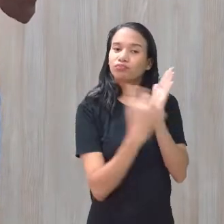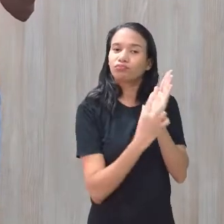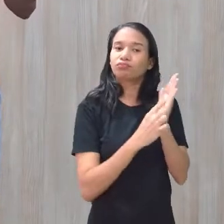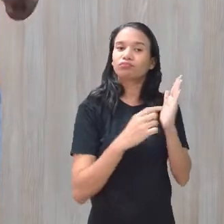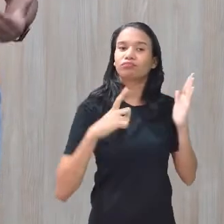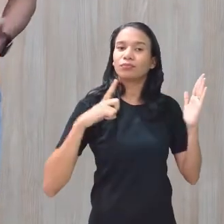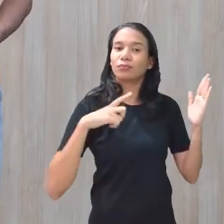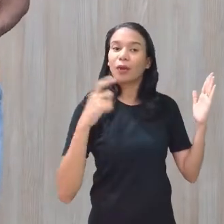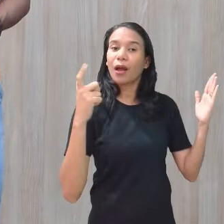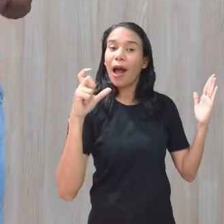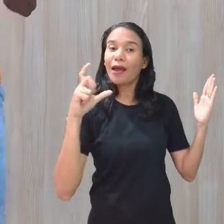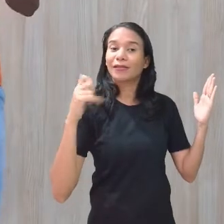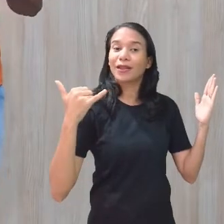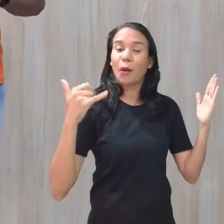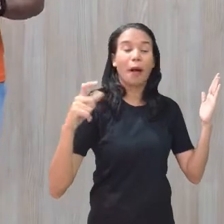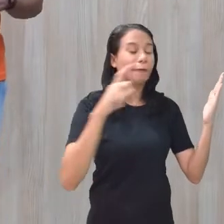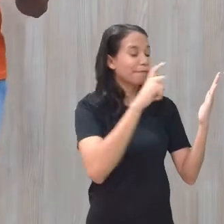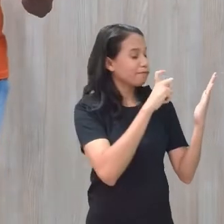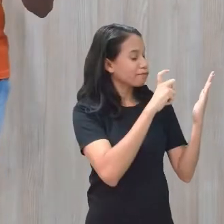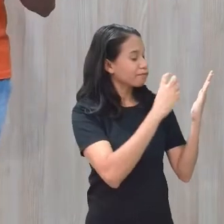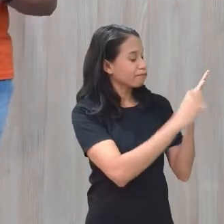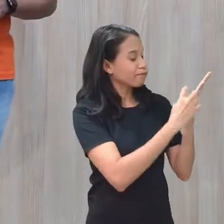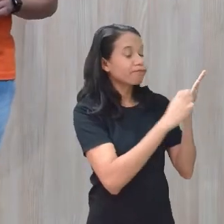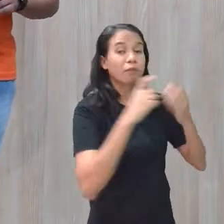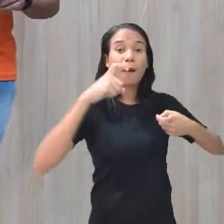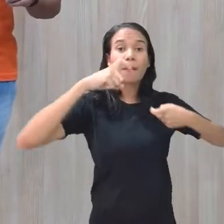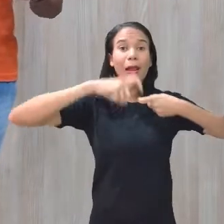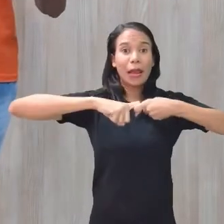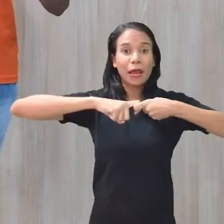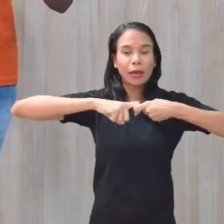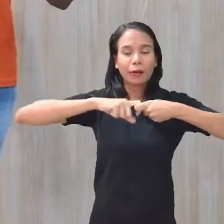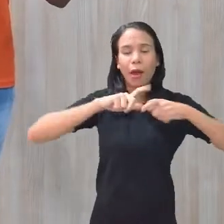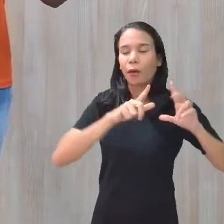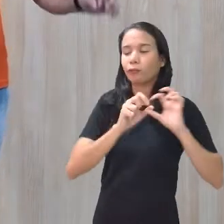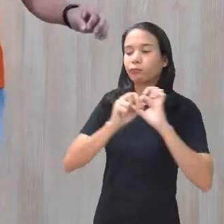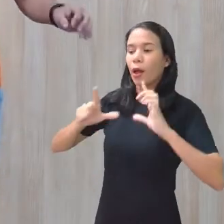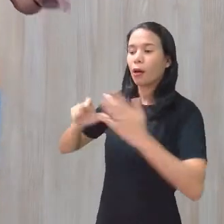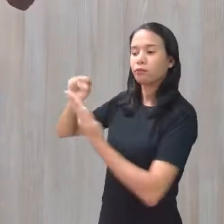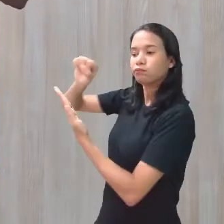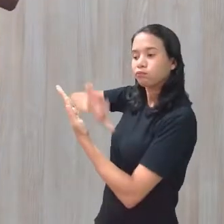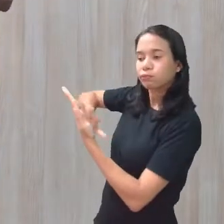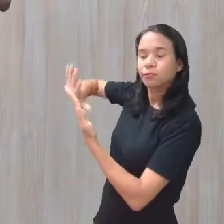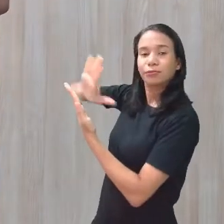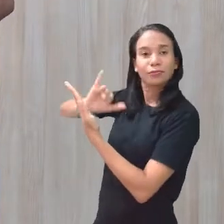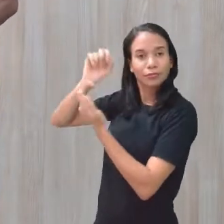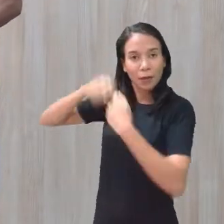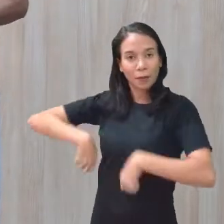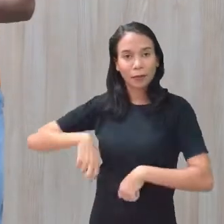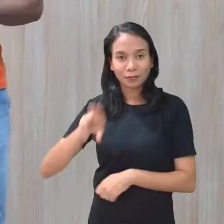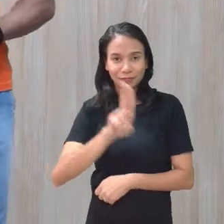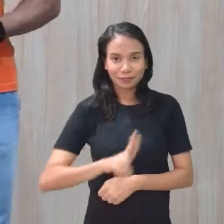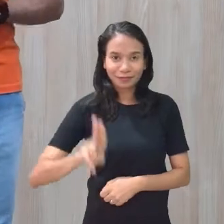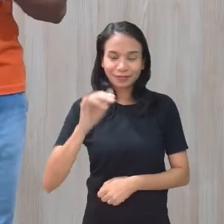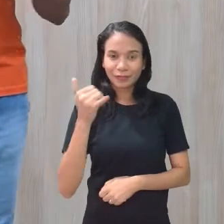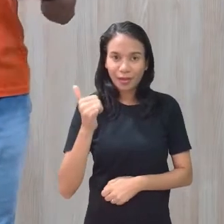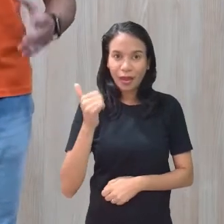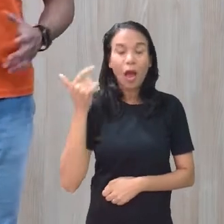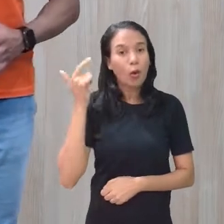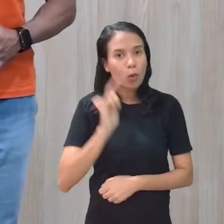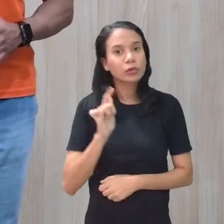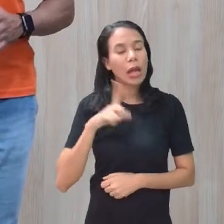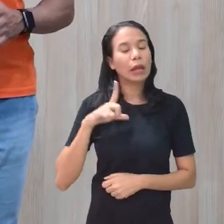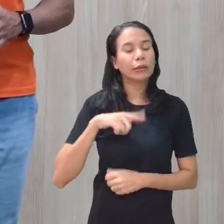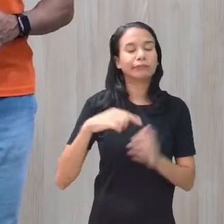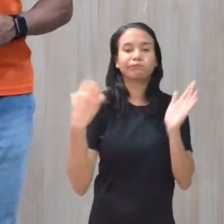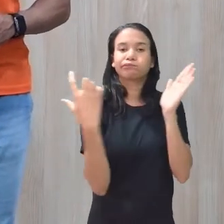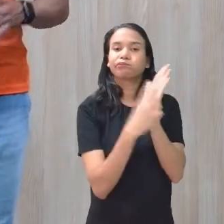câmera, colocar aí no QR Code do seu sistema operacional, seja ele o Android ou o iOS. Você vai ser direcionado à